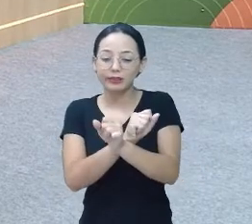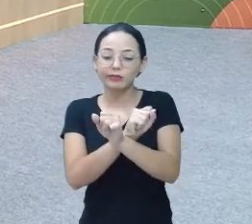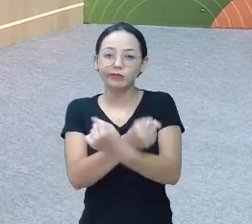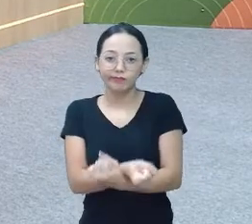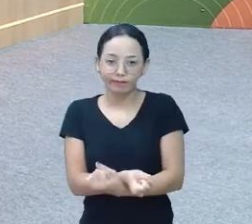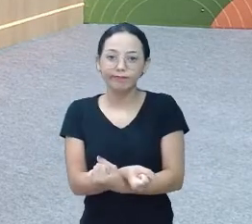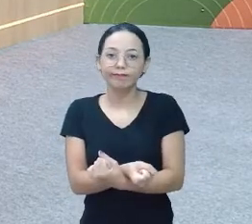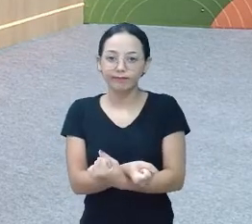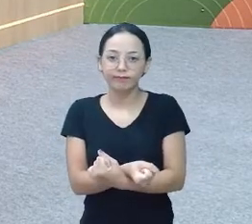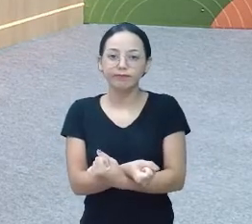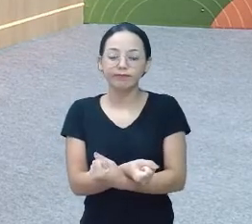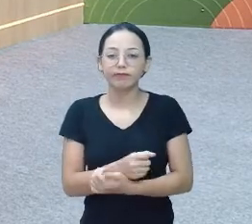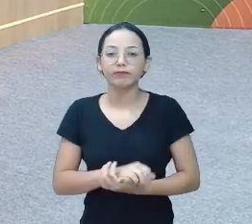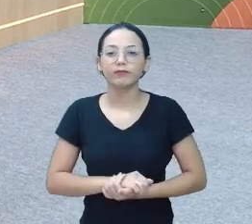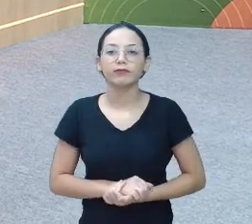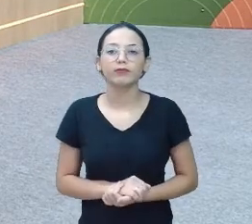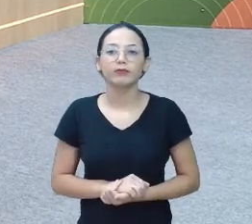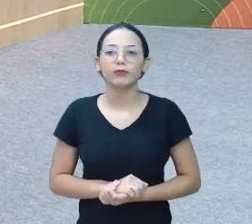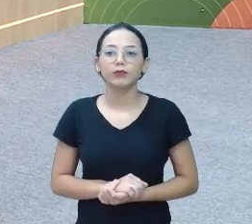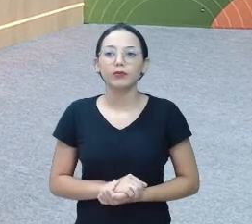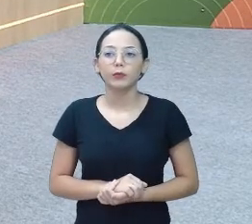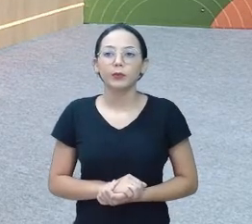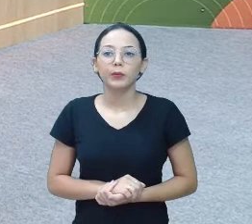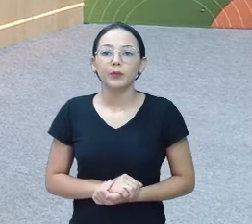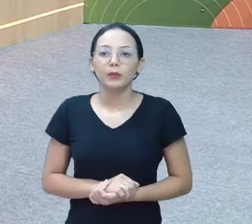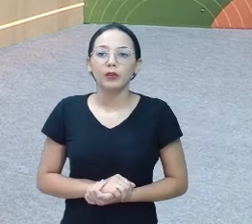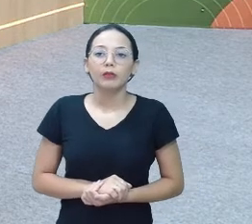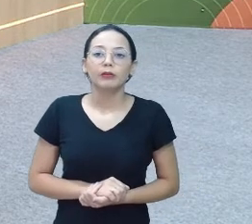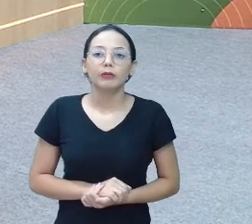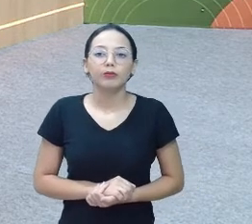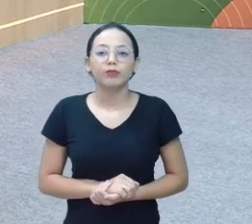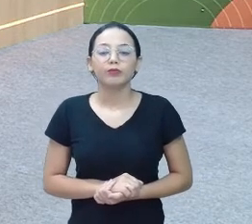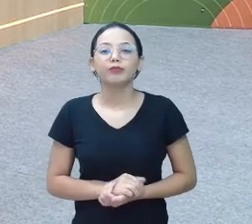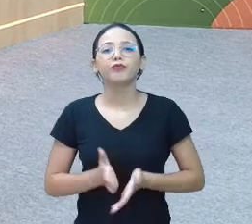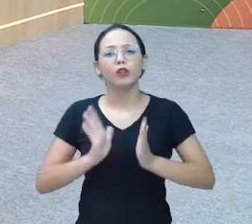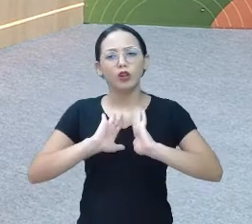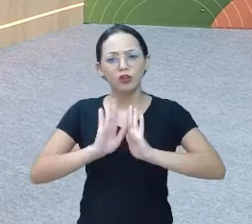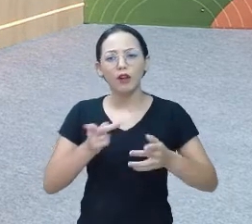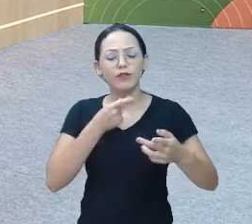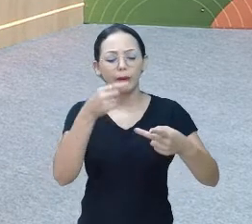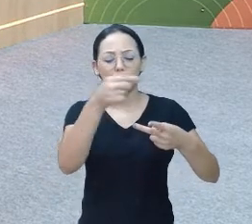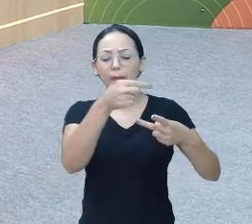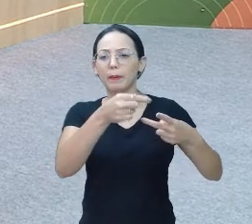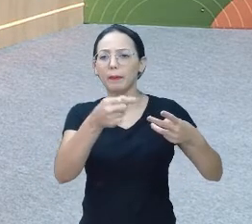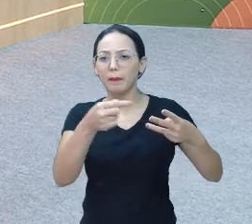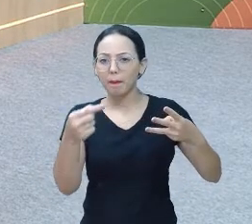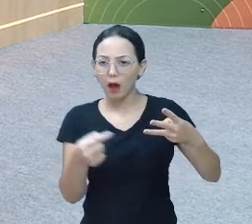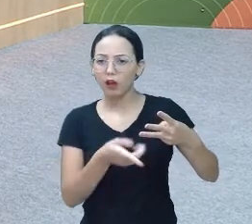escravo, ok? Outra coisa, nós já falamos um pouco, mas